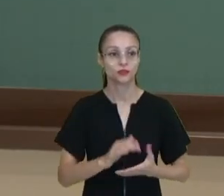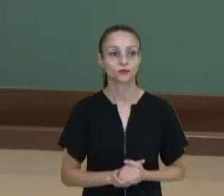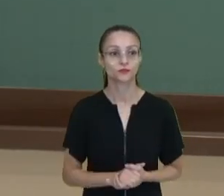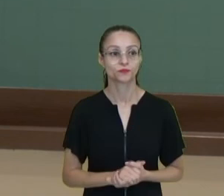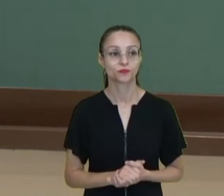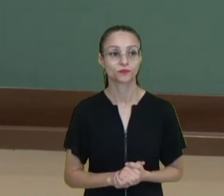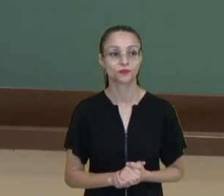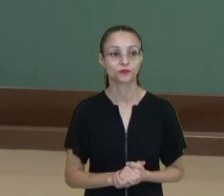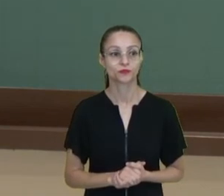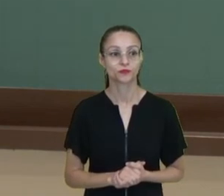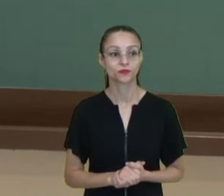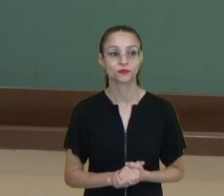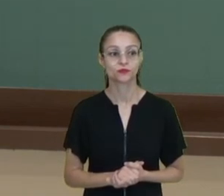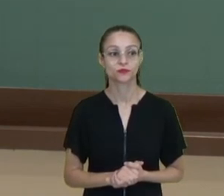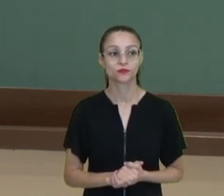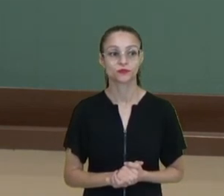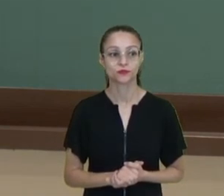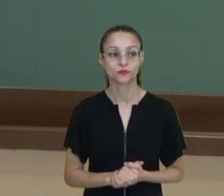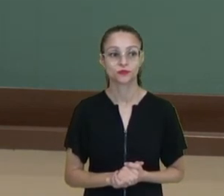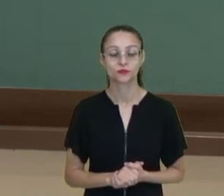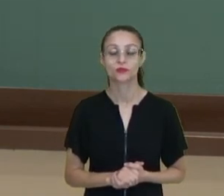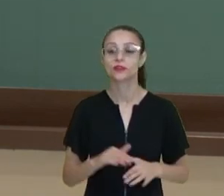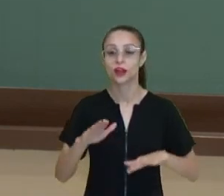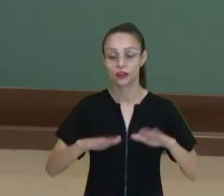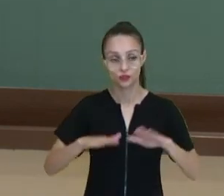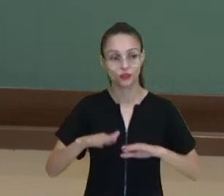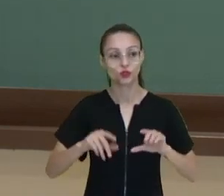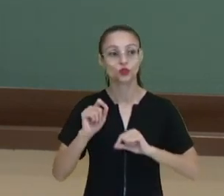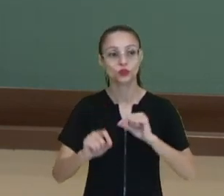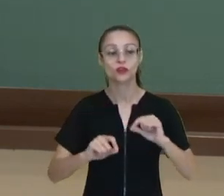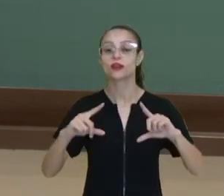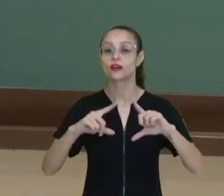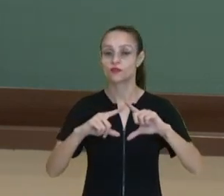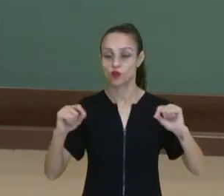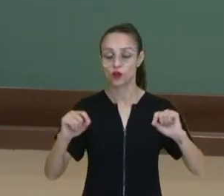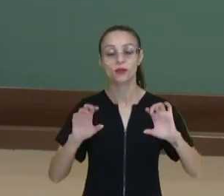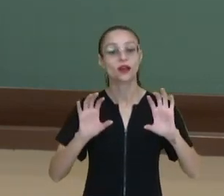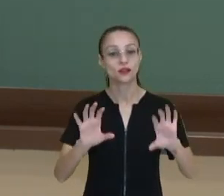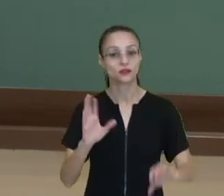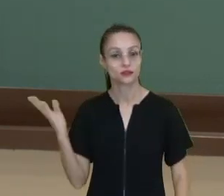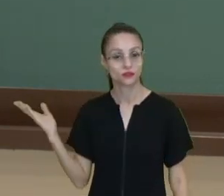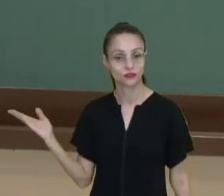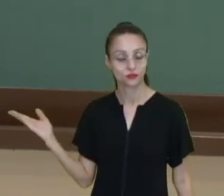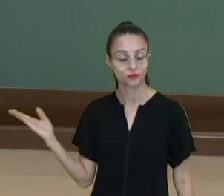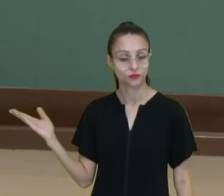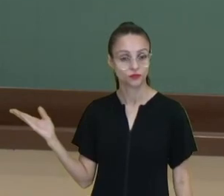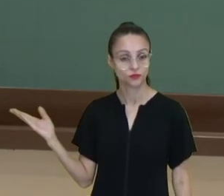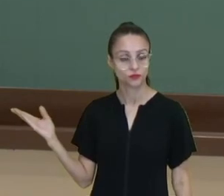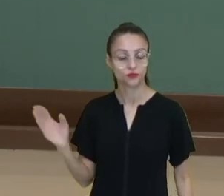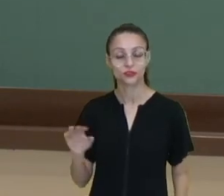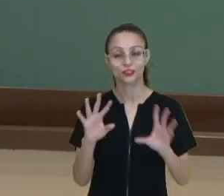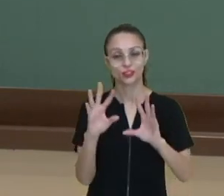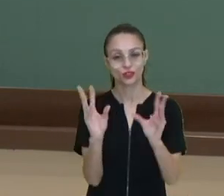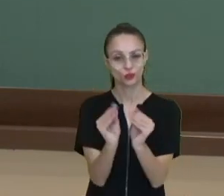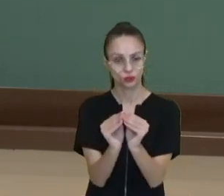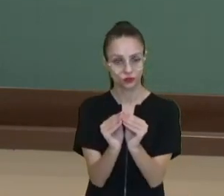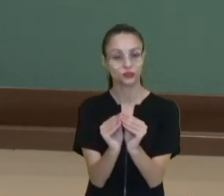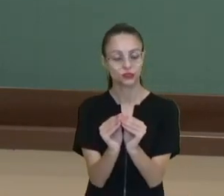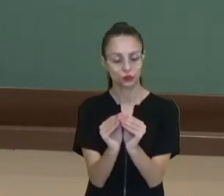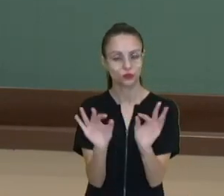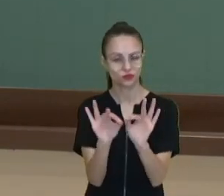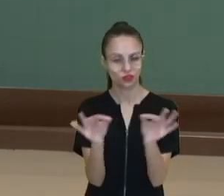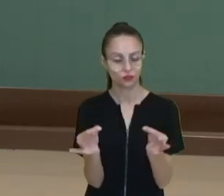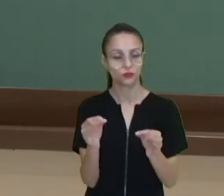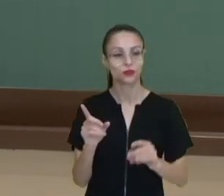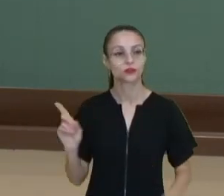certo bom às vezes então a fórmula ela vai aparecer nesse formato mais reduzido mas